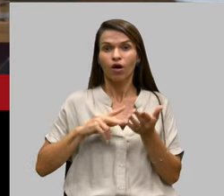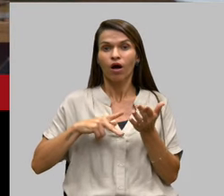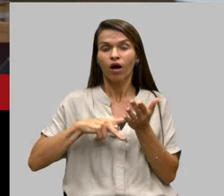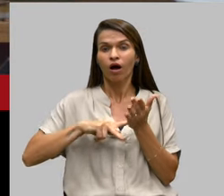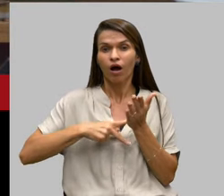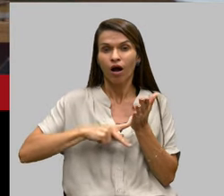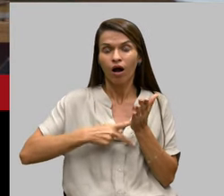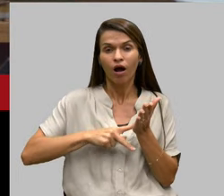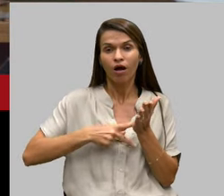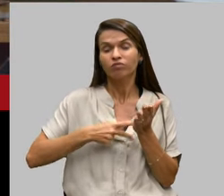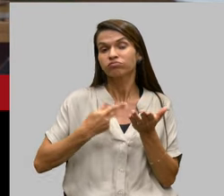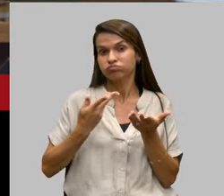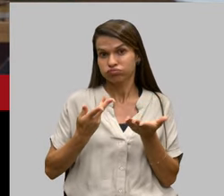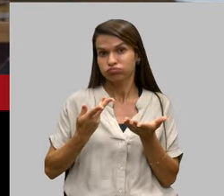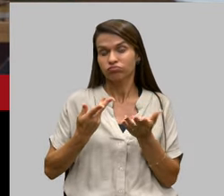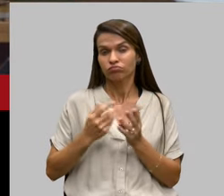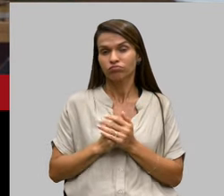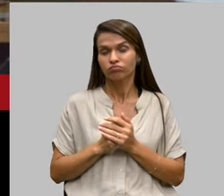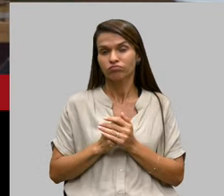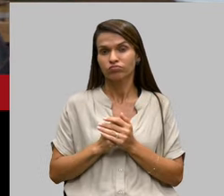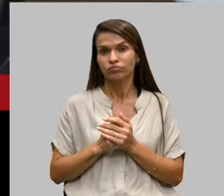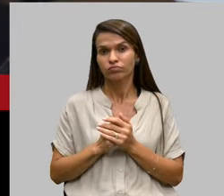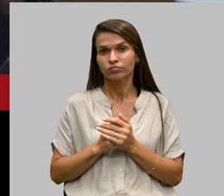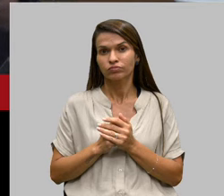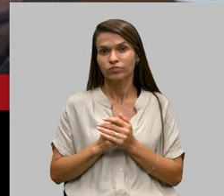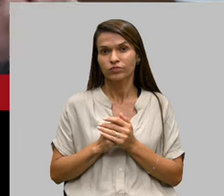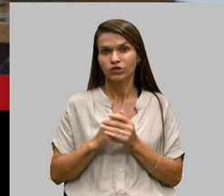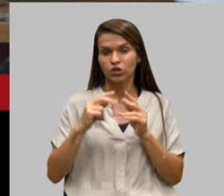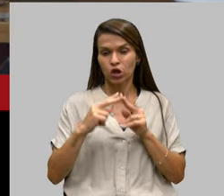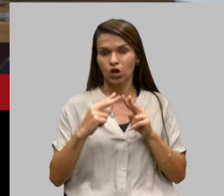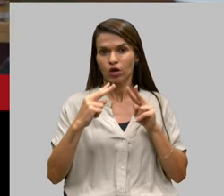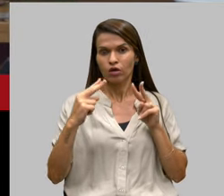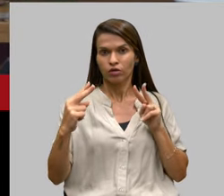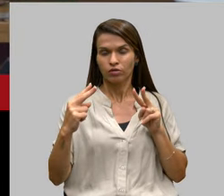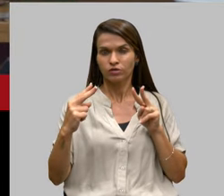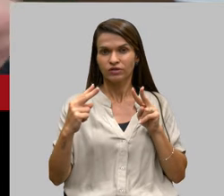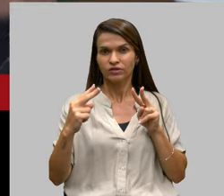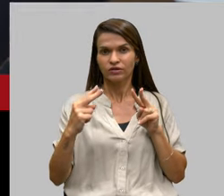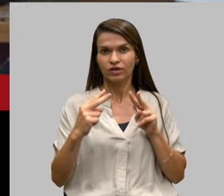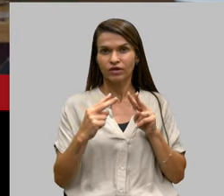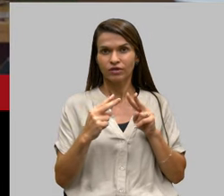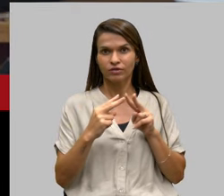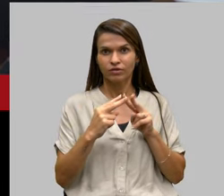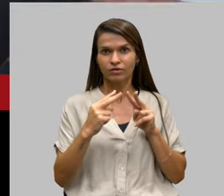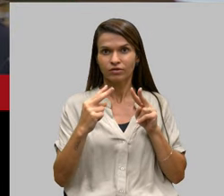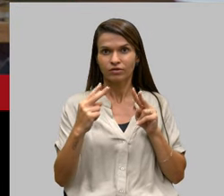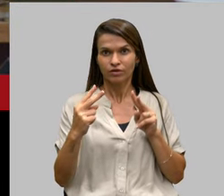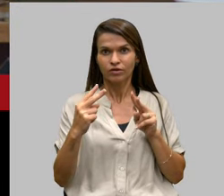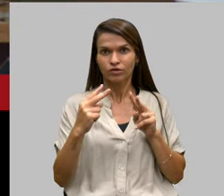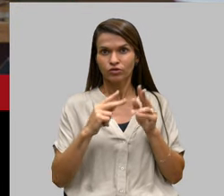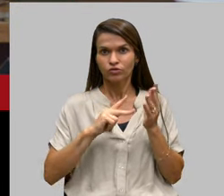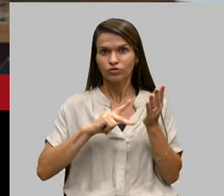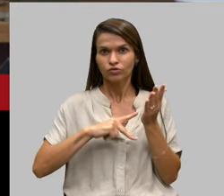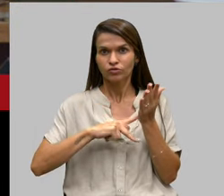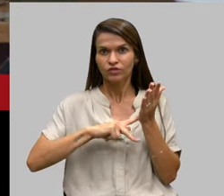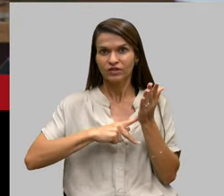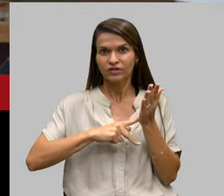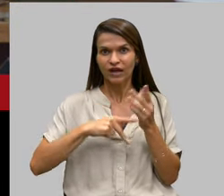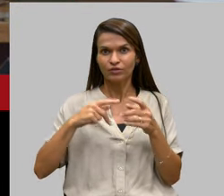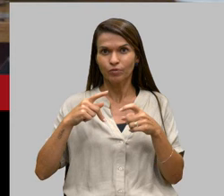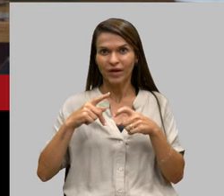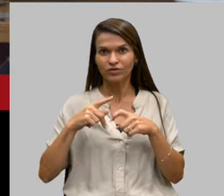tiveram na verdade falas remotas de 5 minutos eu tô me lembrar o sindicato dos médicos deve